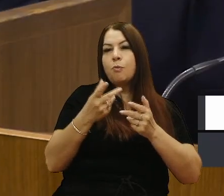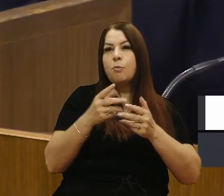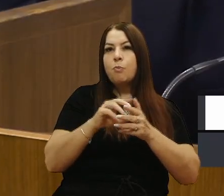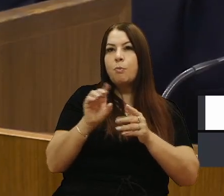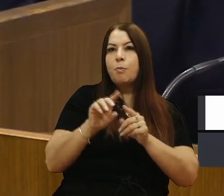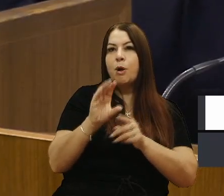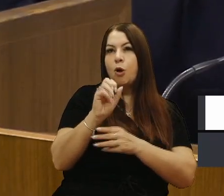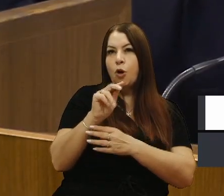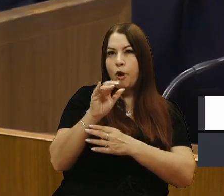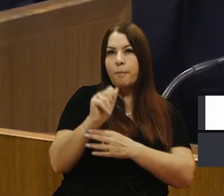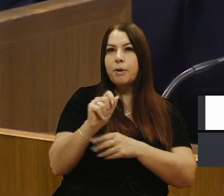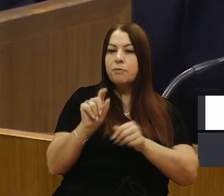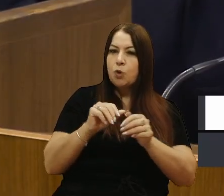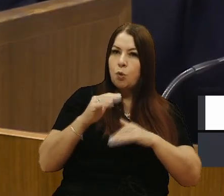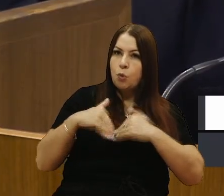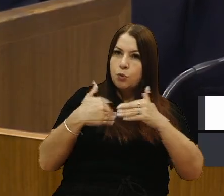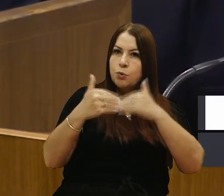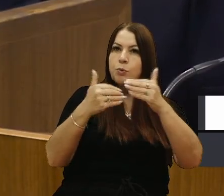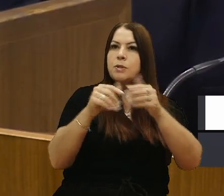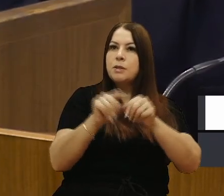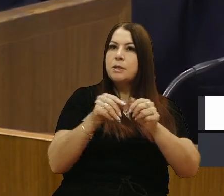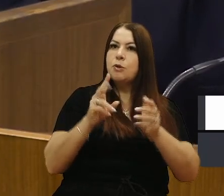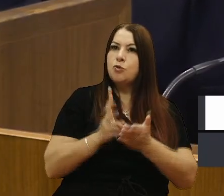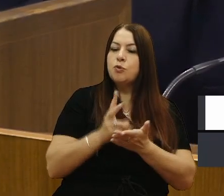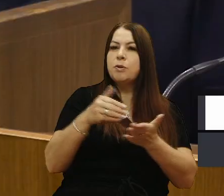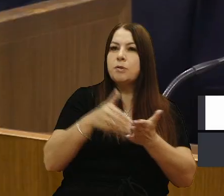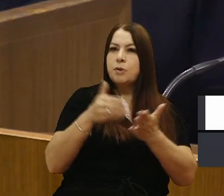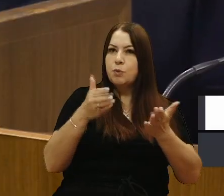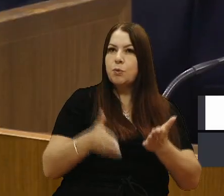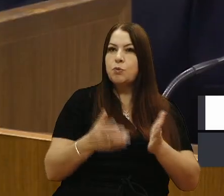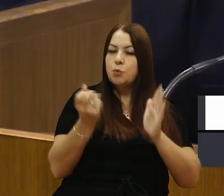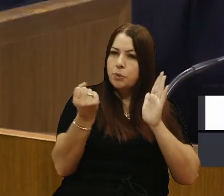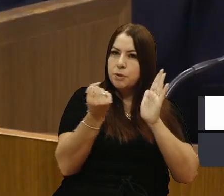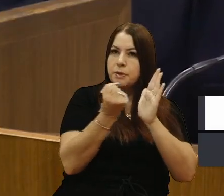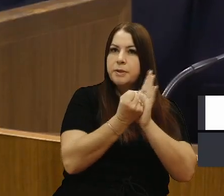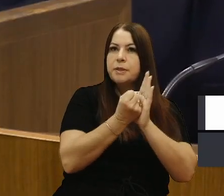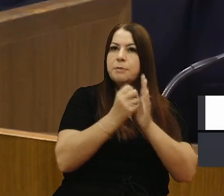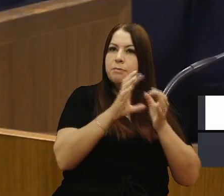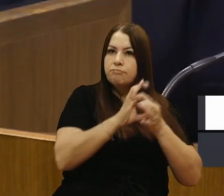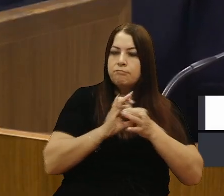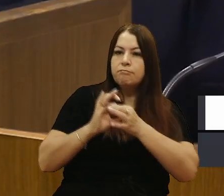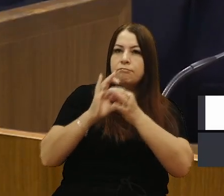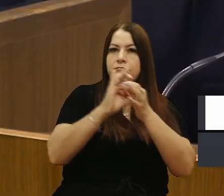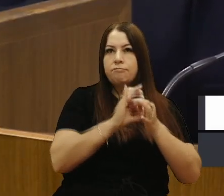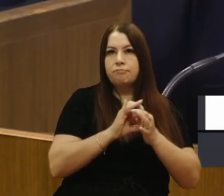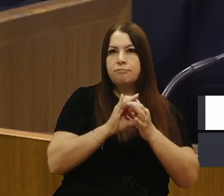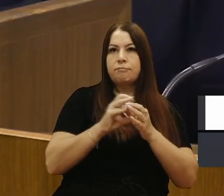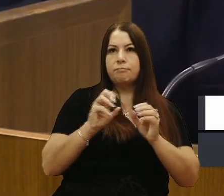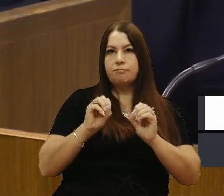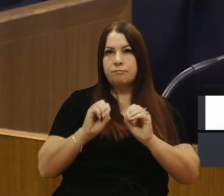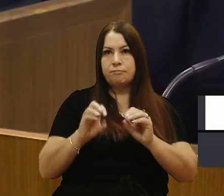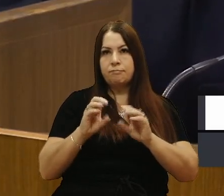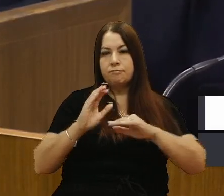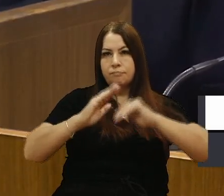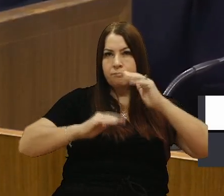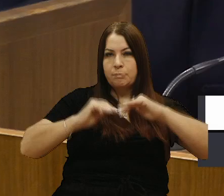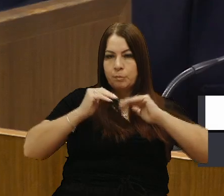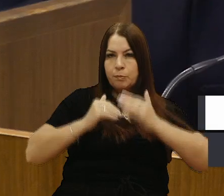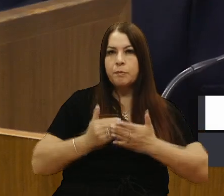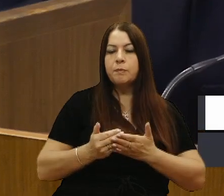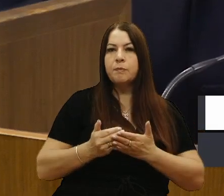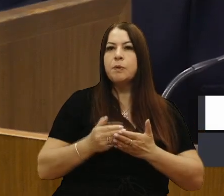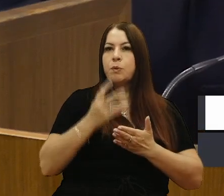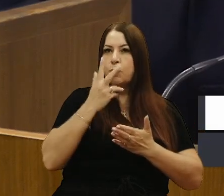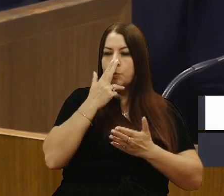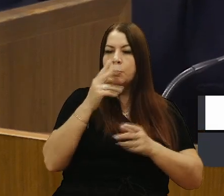que permanece até hoje, como um símbolo dessa integração entre ensino e prática. Da